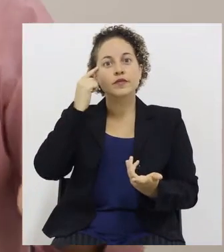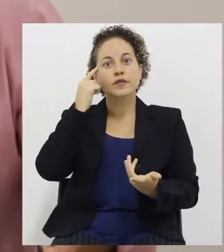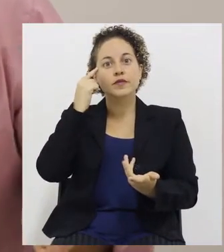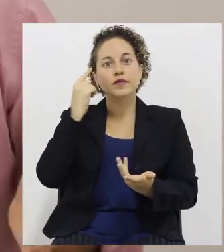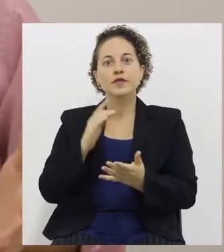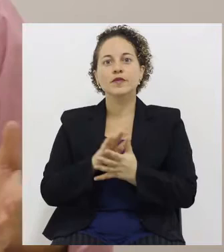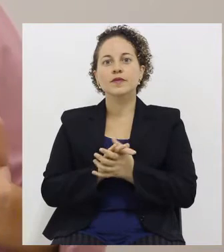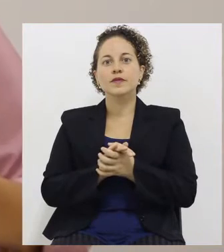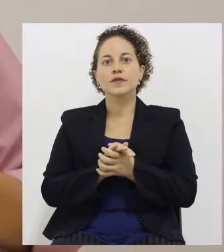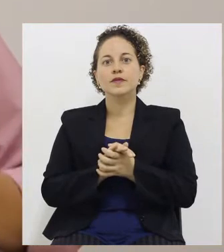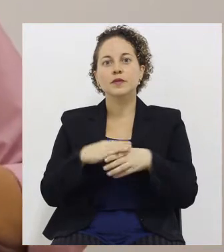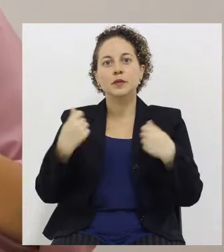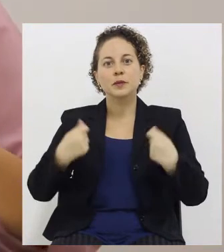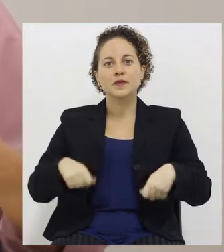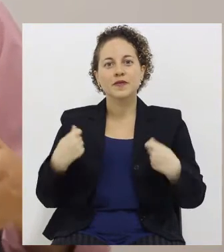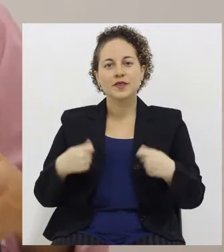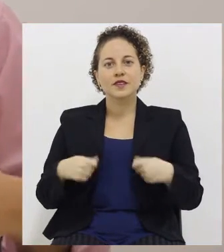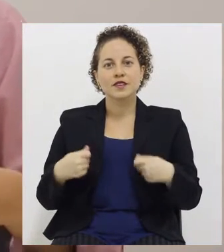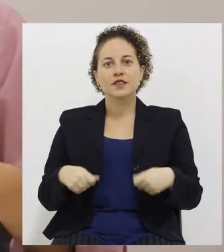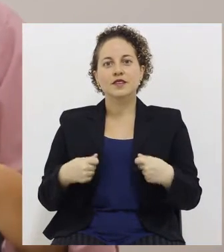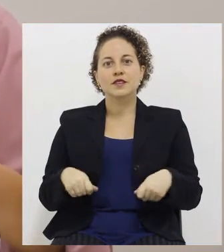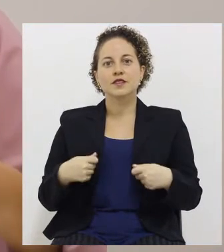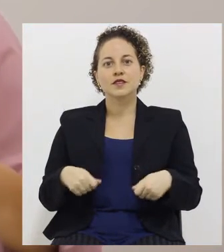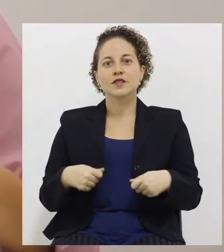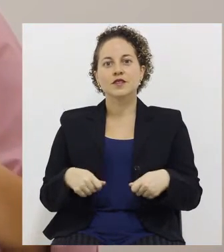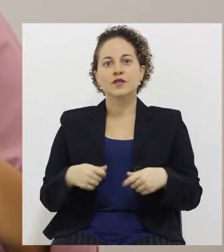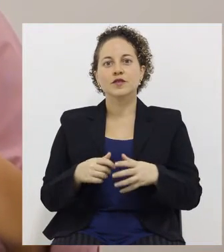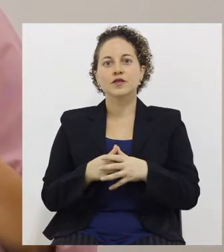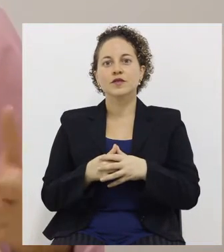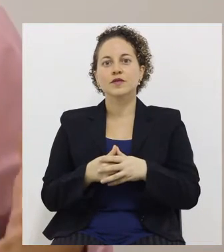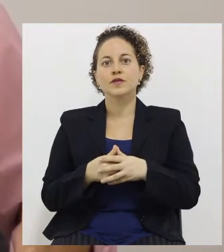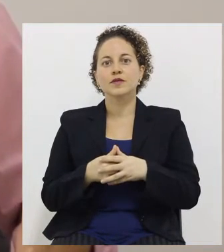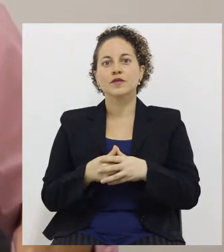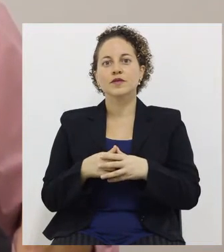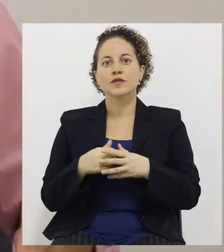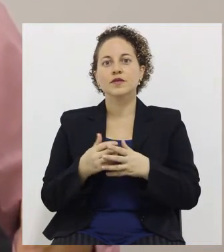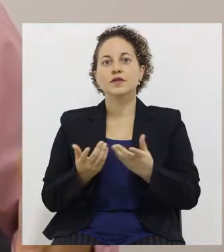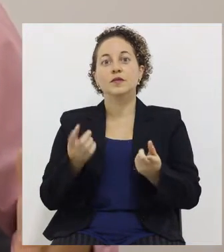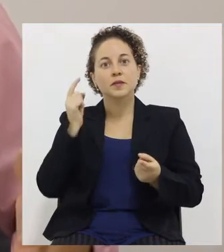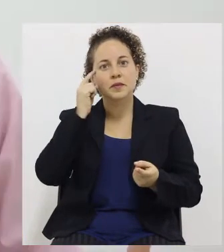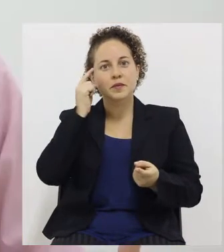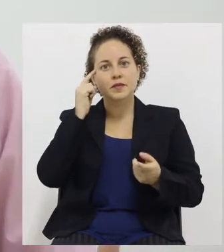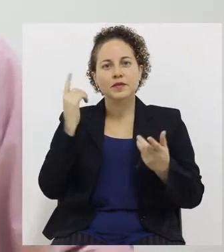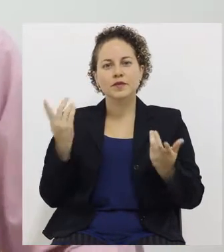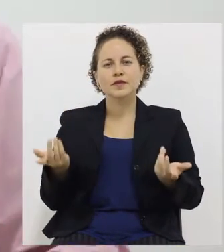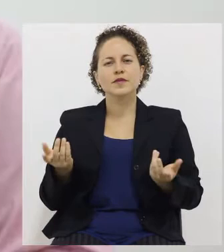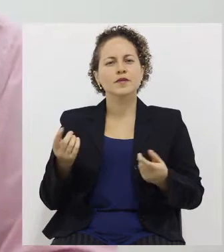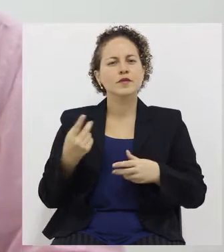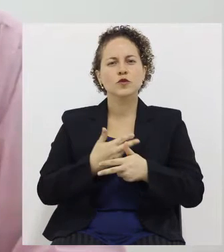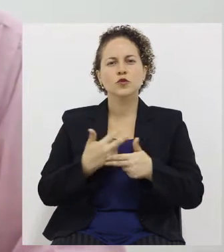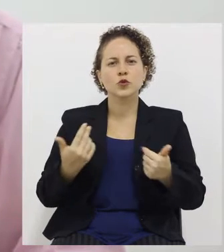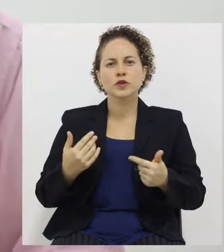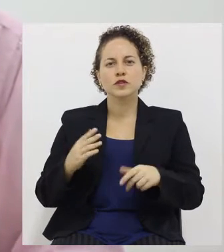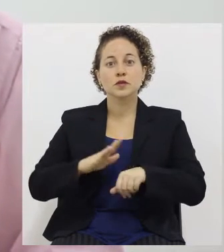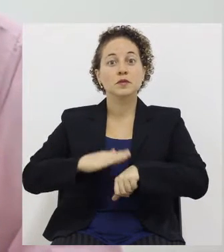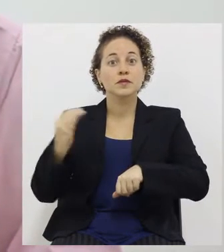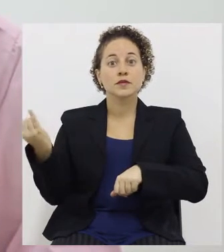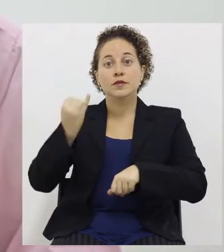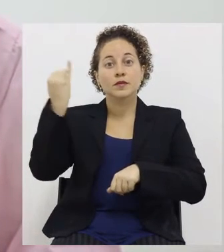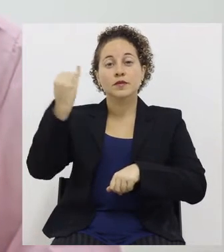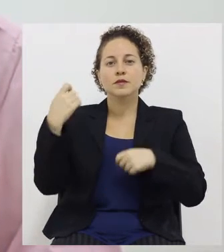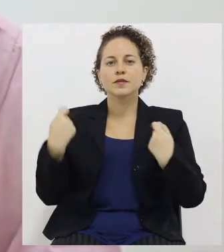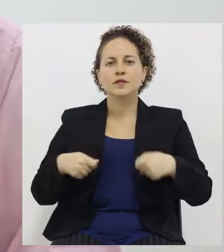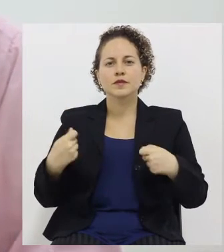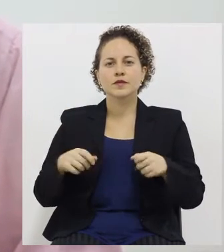ter pensado que eu preciso fazer o quê? Pensa aí. Talvez o mais importante para a gente